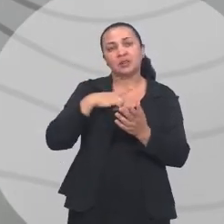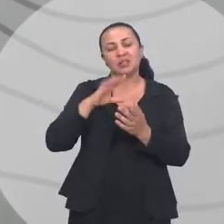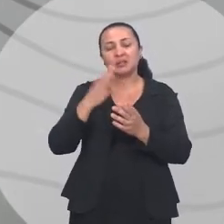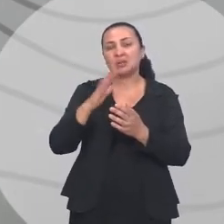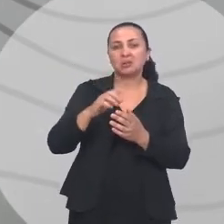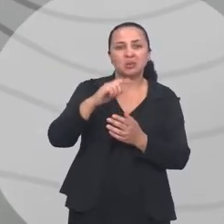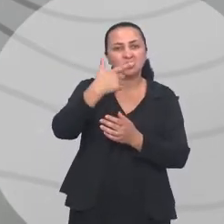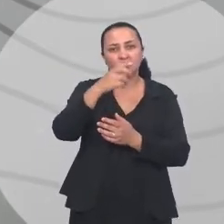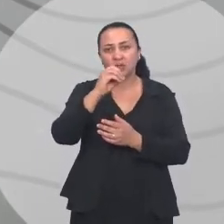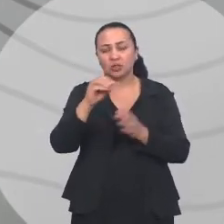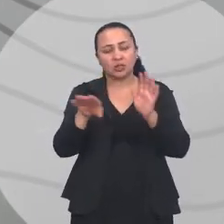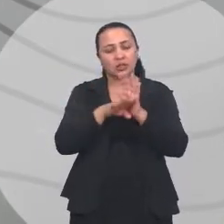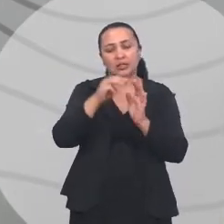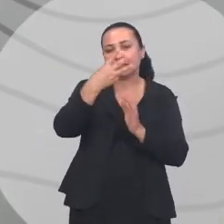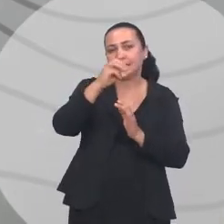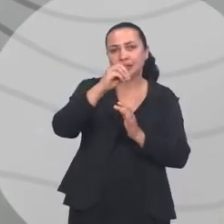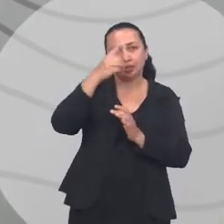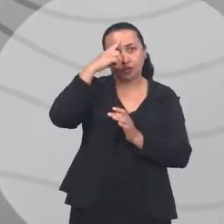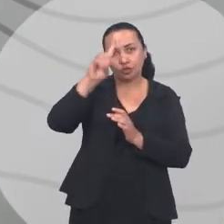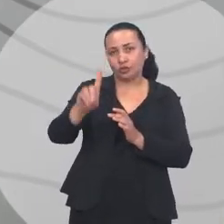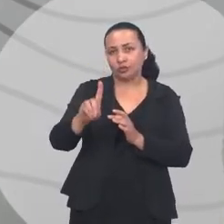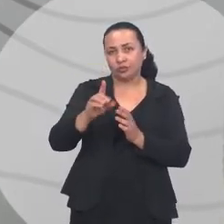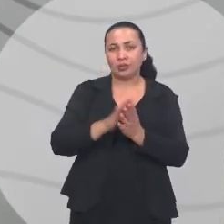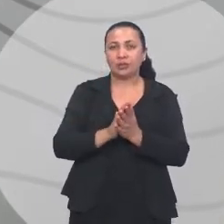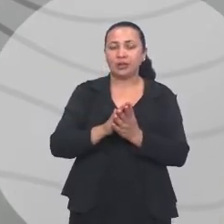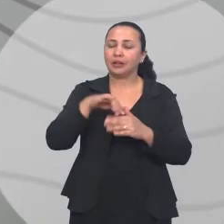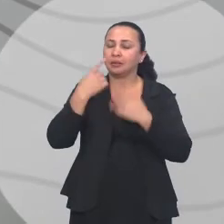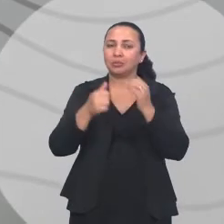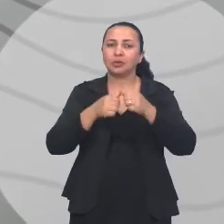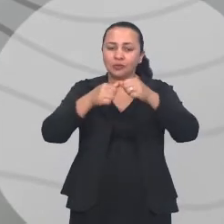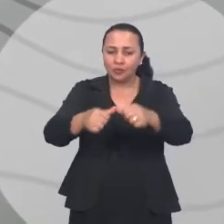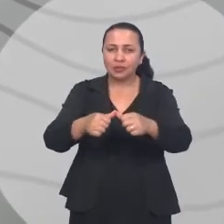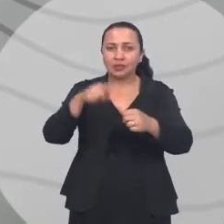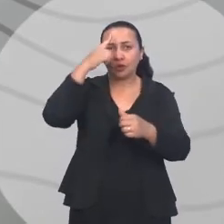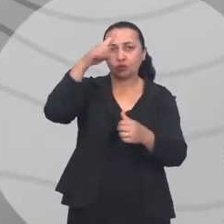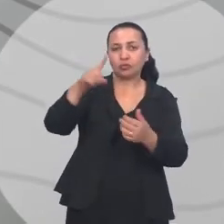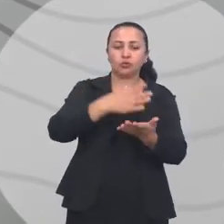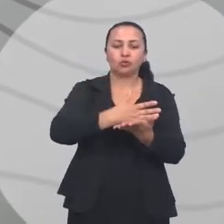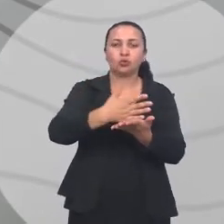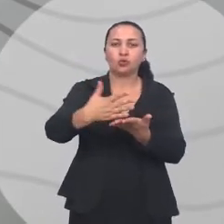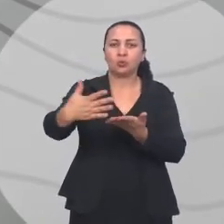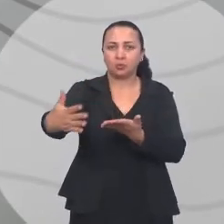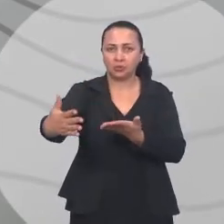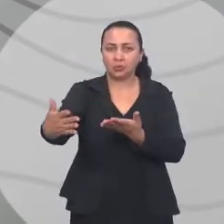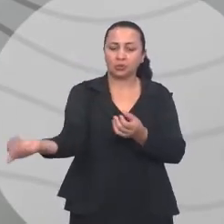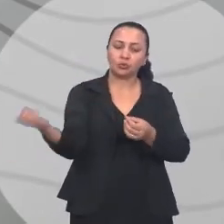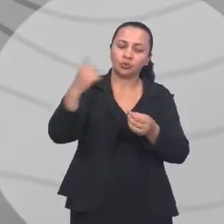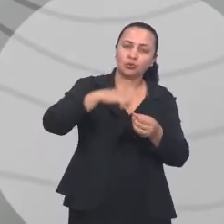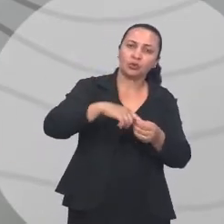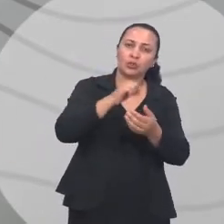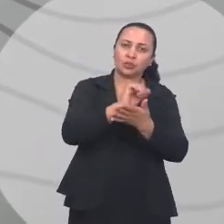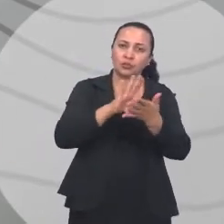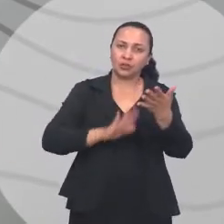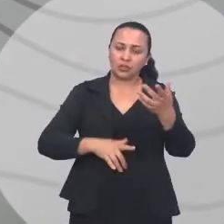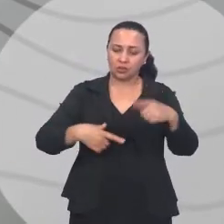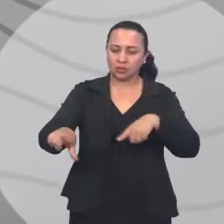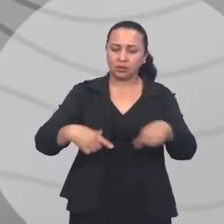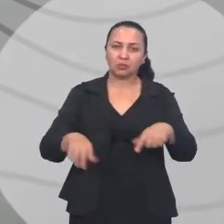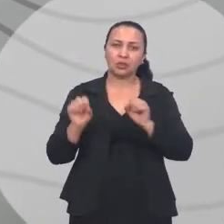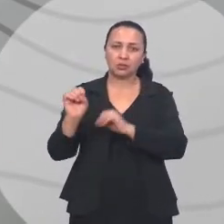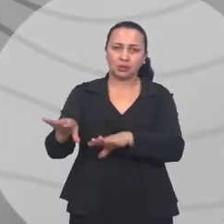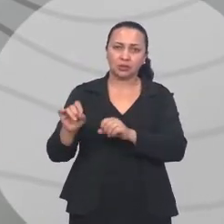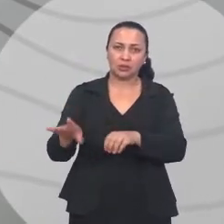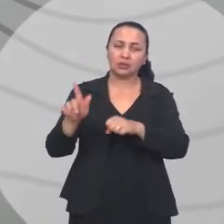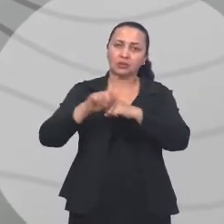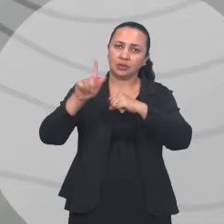feito num prazo entre 20 e 30 dias ao fazer isso a gente fixar então a data de retomada das nossas atividades de